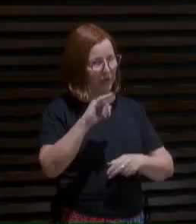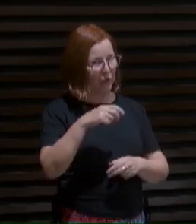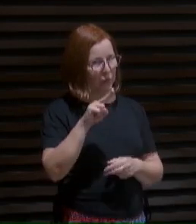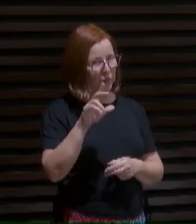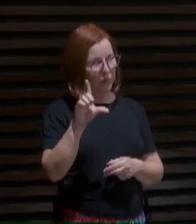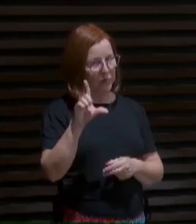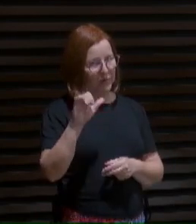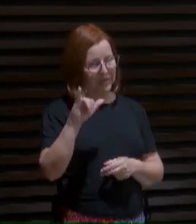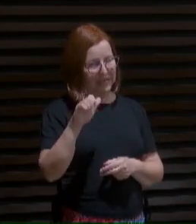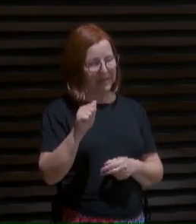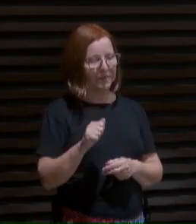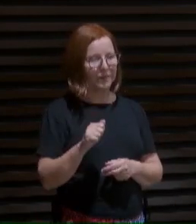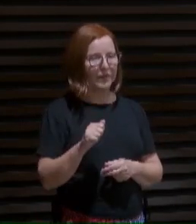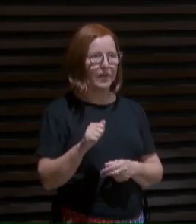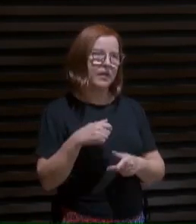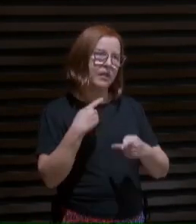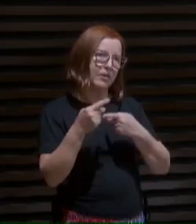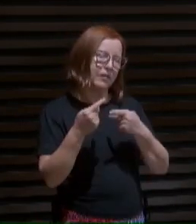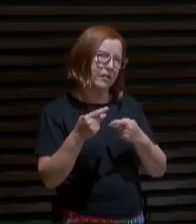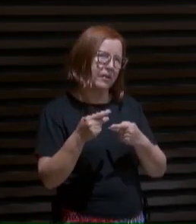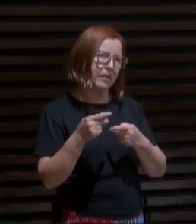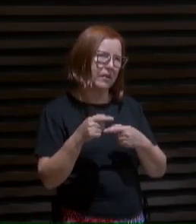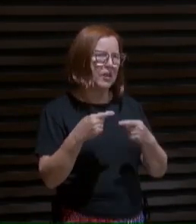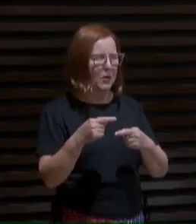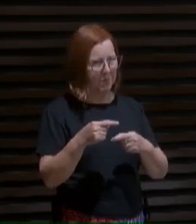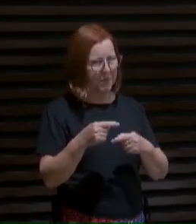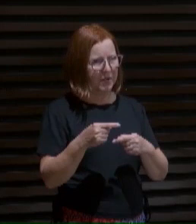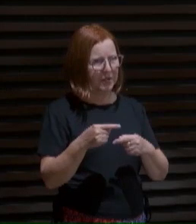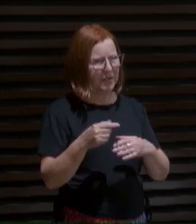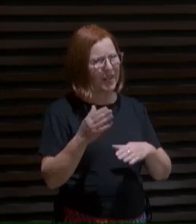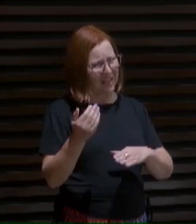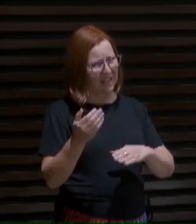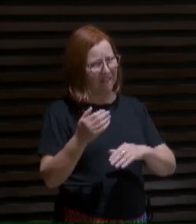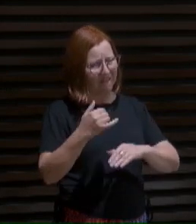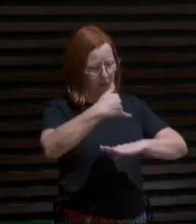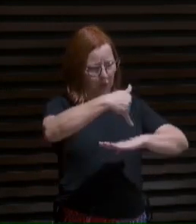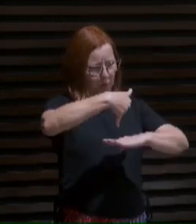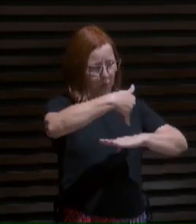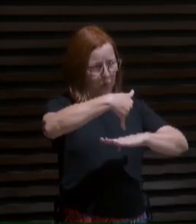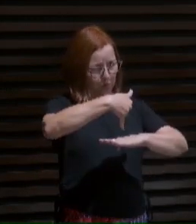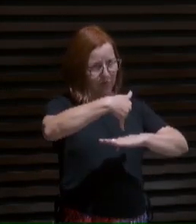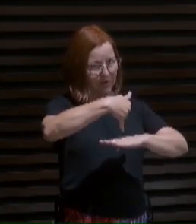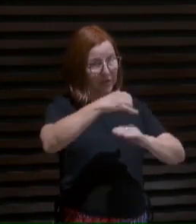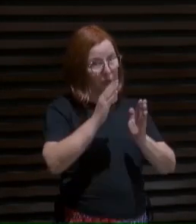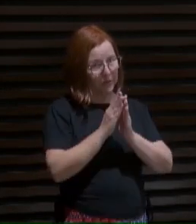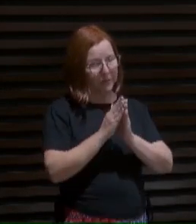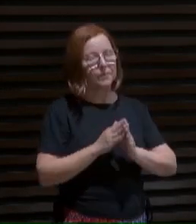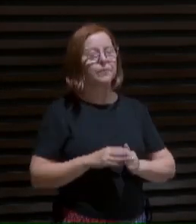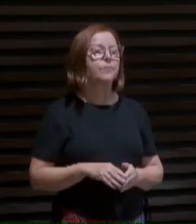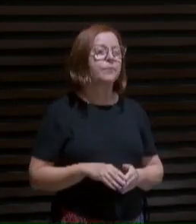depois vamos orar com ela, com ungir com óleo, vamos orar.